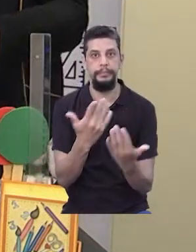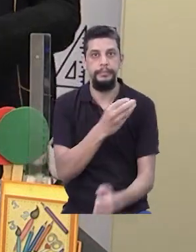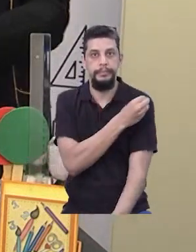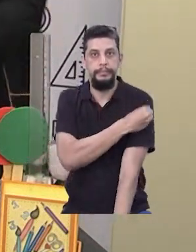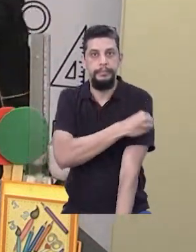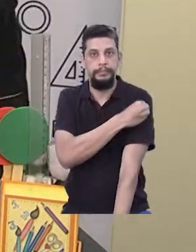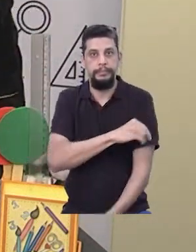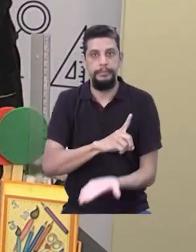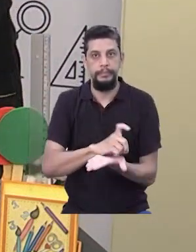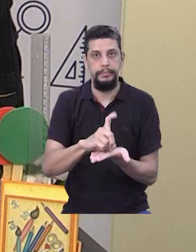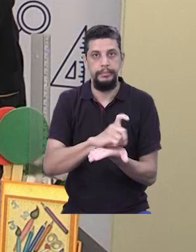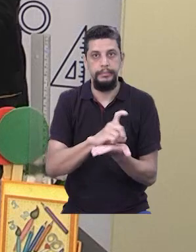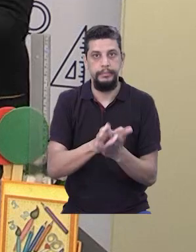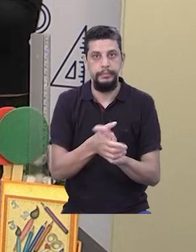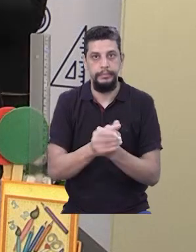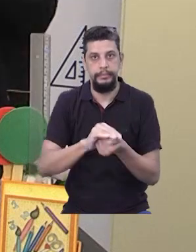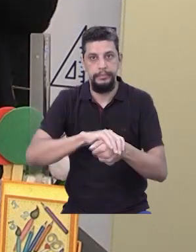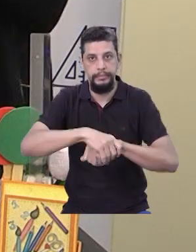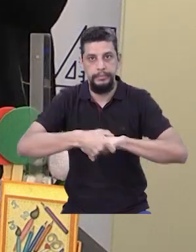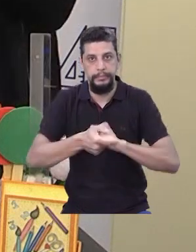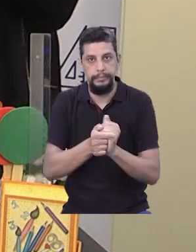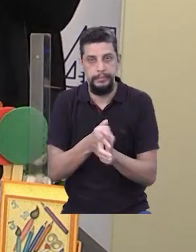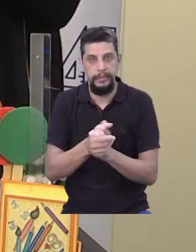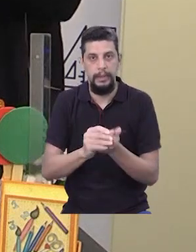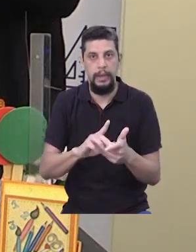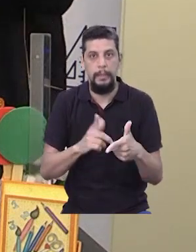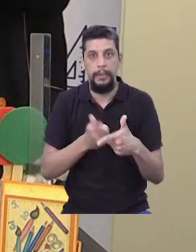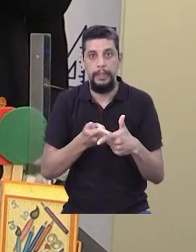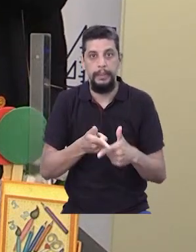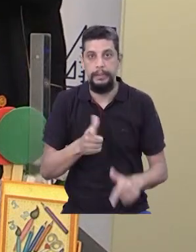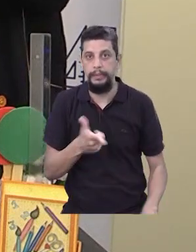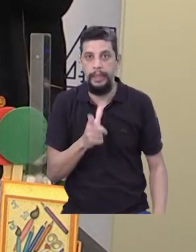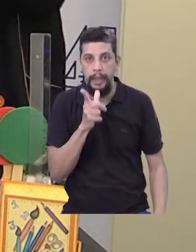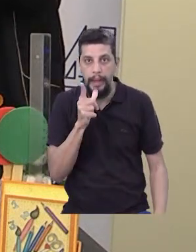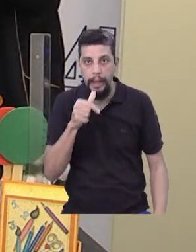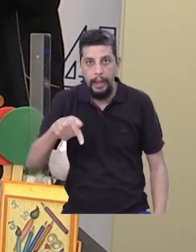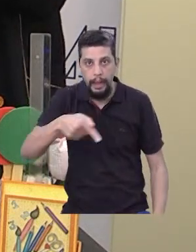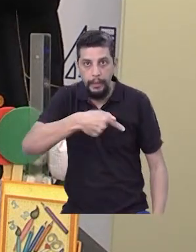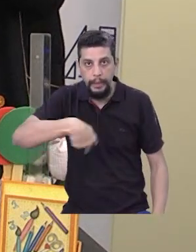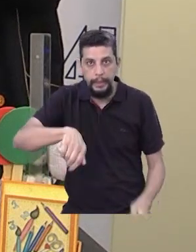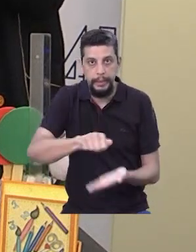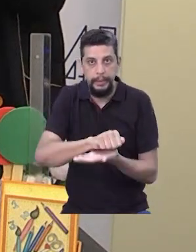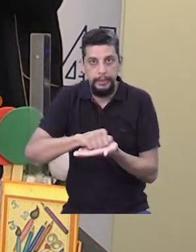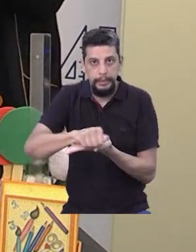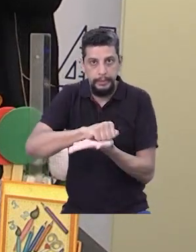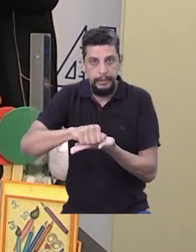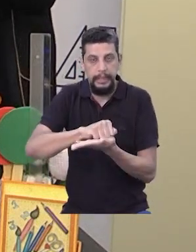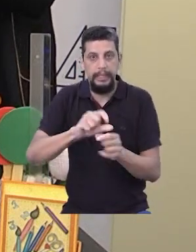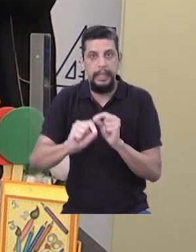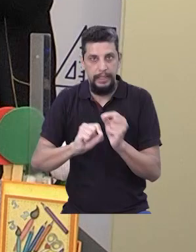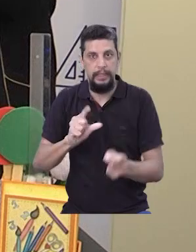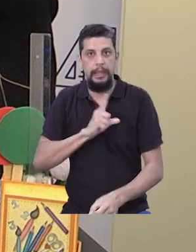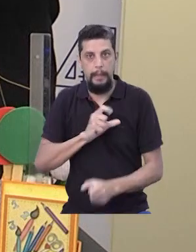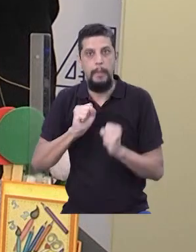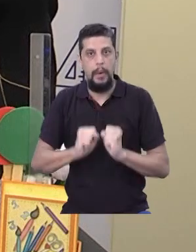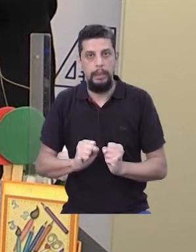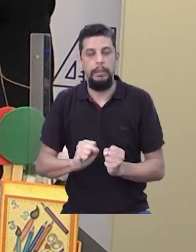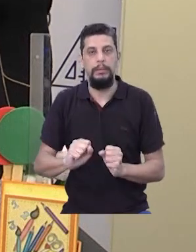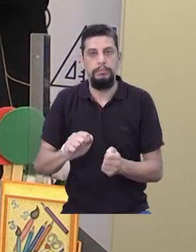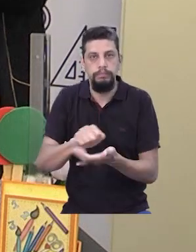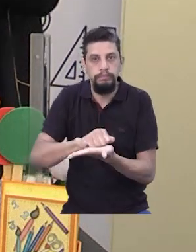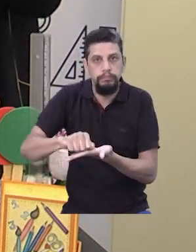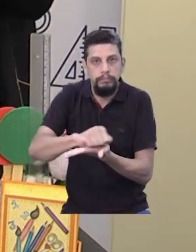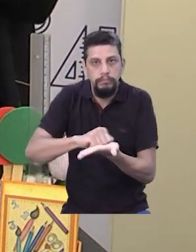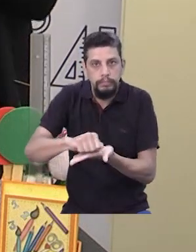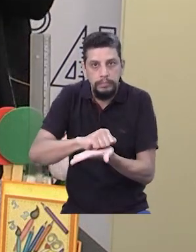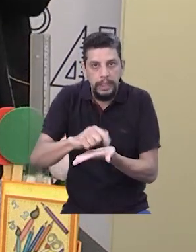mãos, porque nós não temos água e sabão aqui. Mas quem tem água e sabão em casa, lavem as mãos, né? Na